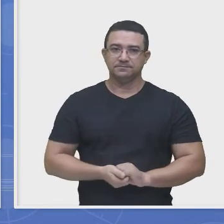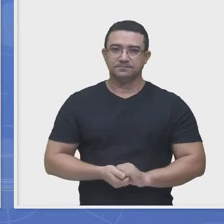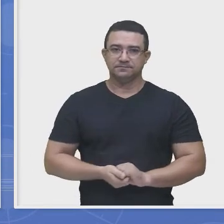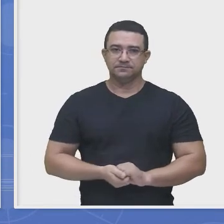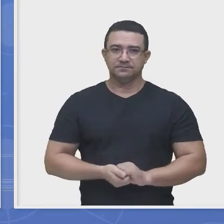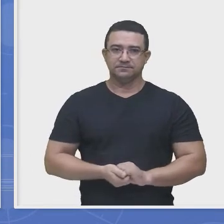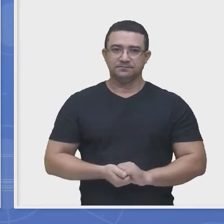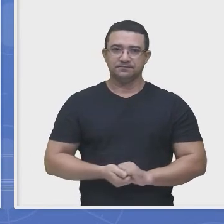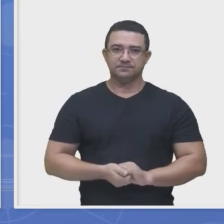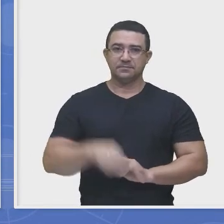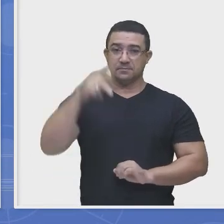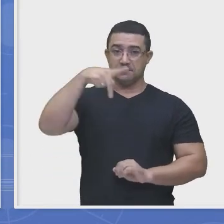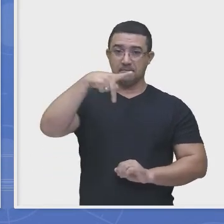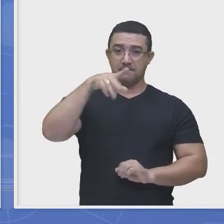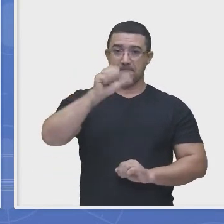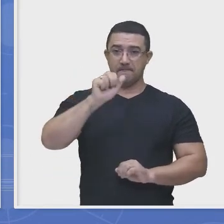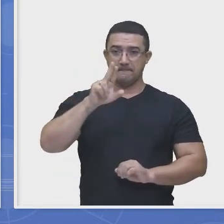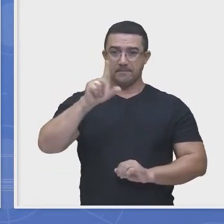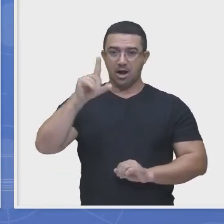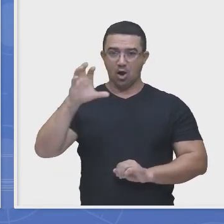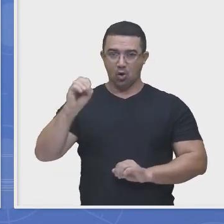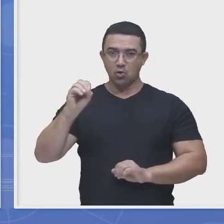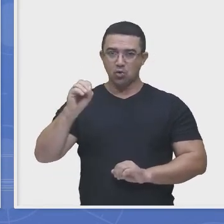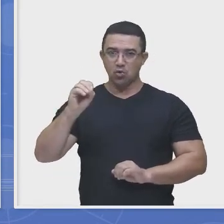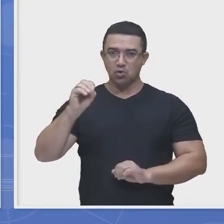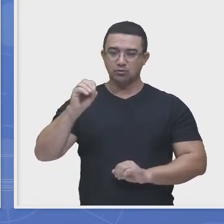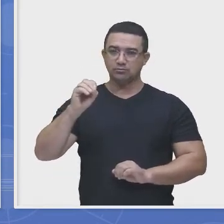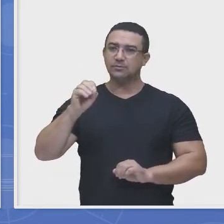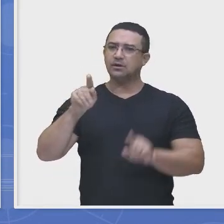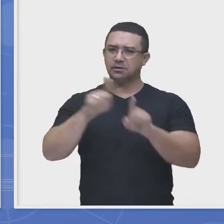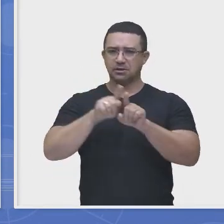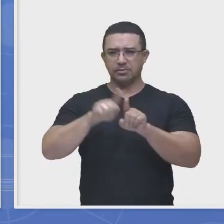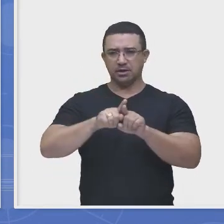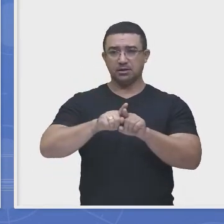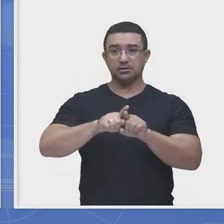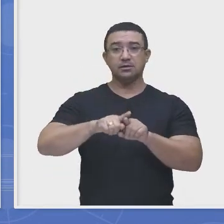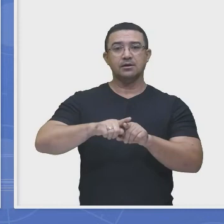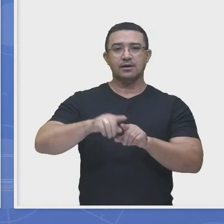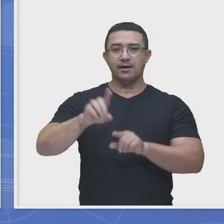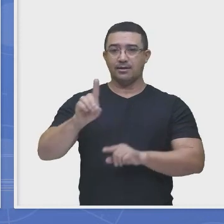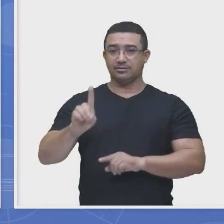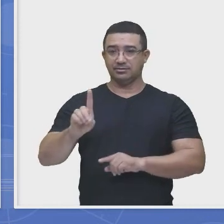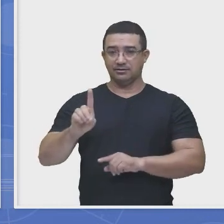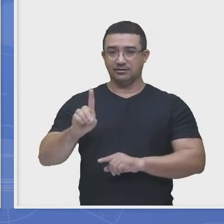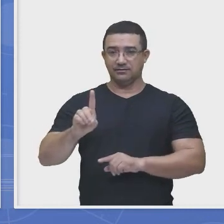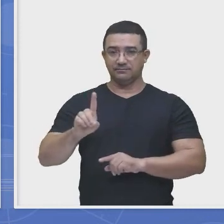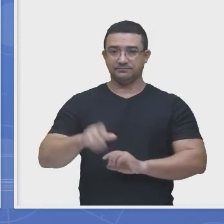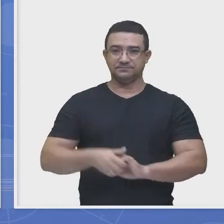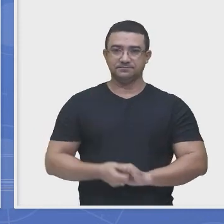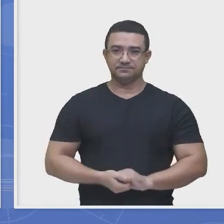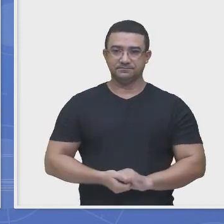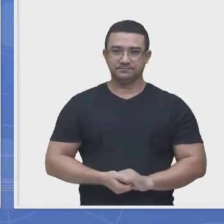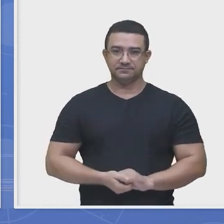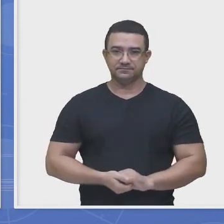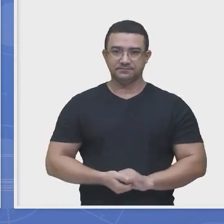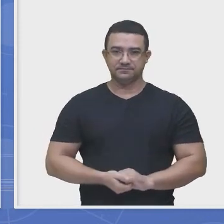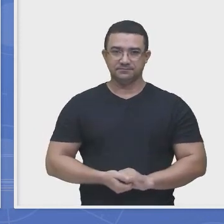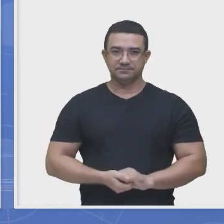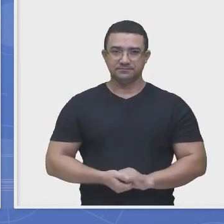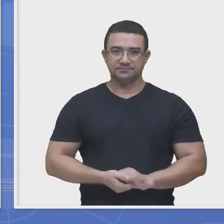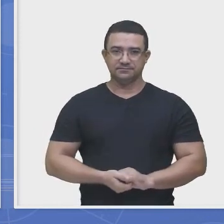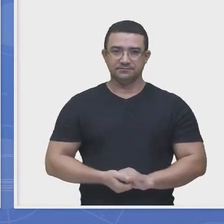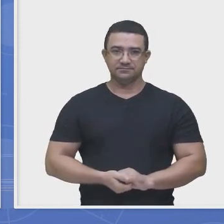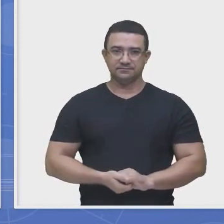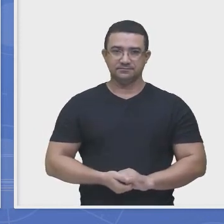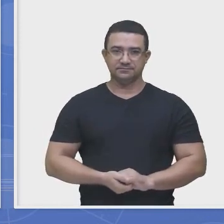A. Quem mais interagiu com a gente? Olha aí, o Paulo André também respondendo a questão de número 1. No caso, Paulo já discorda